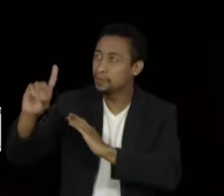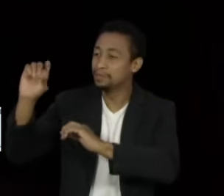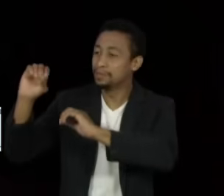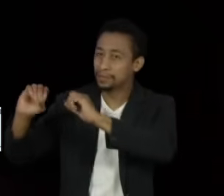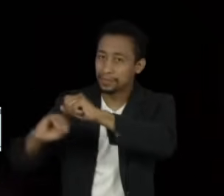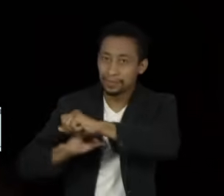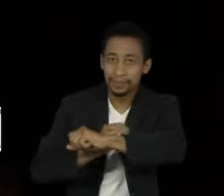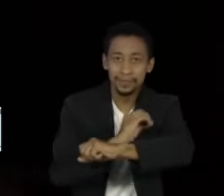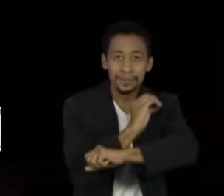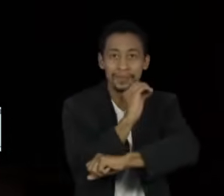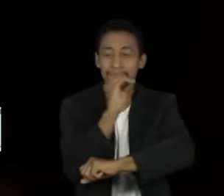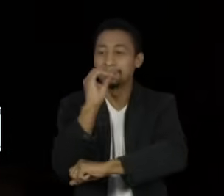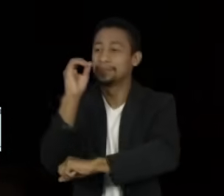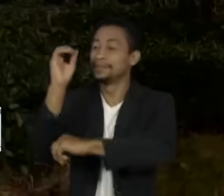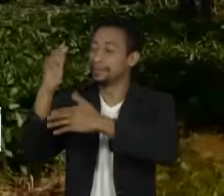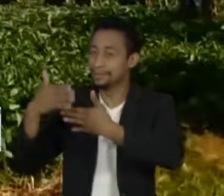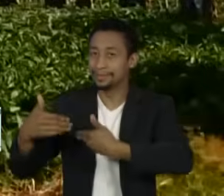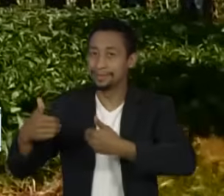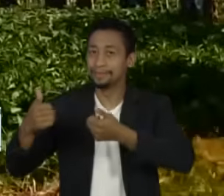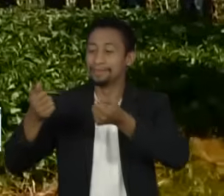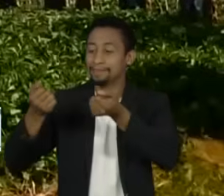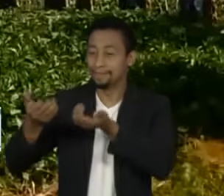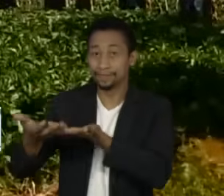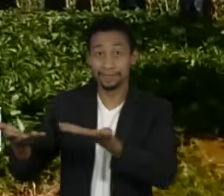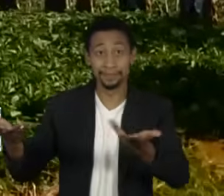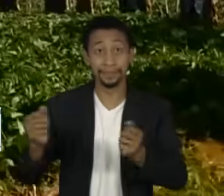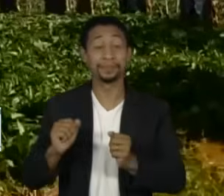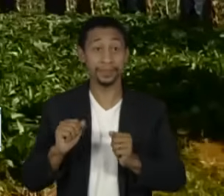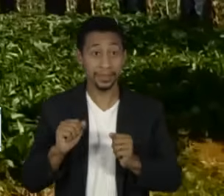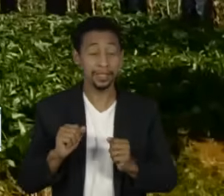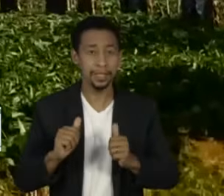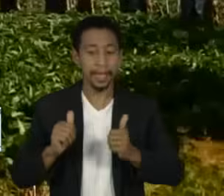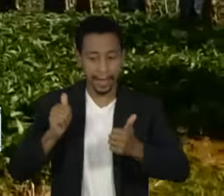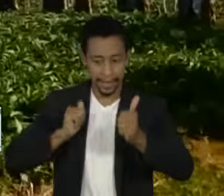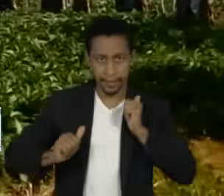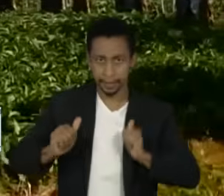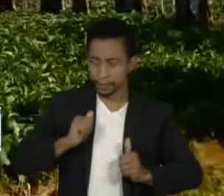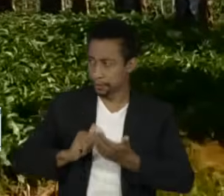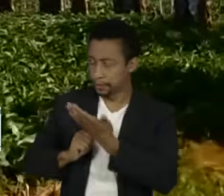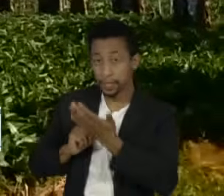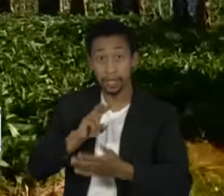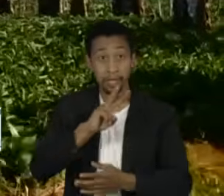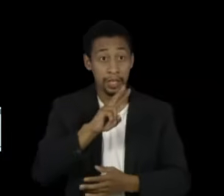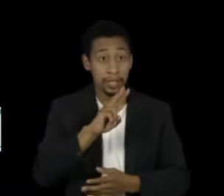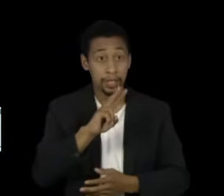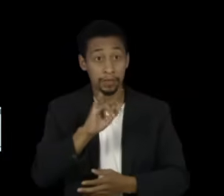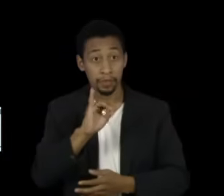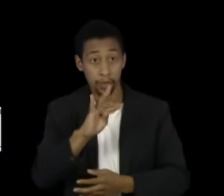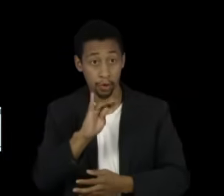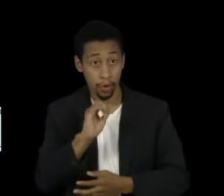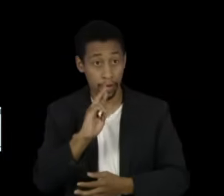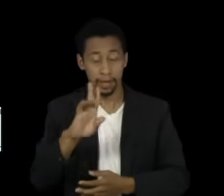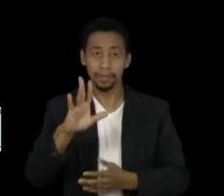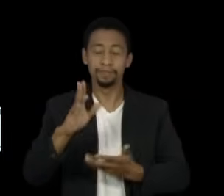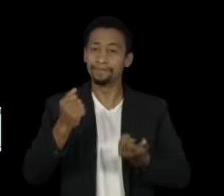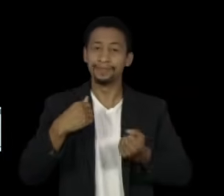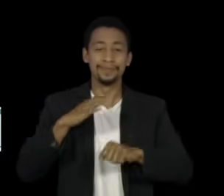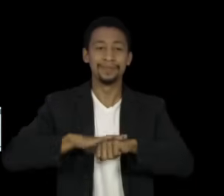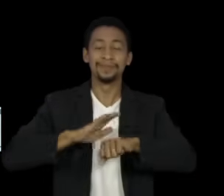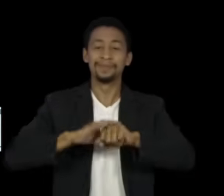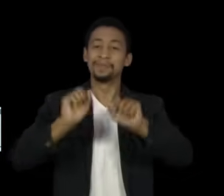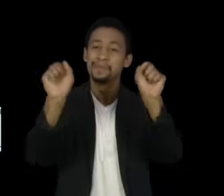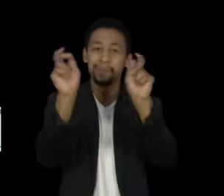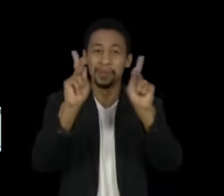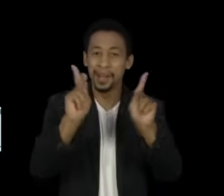e assim veja o mar. No ofício de artista, Vitória semeou paz. Estou plantando paz.